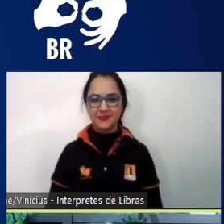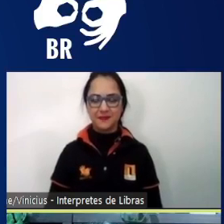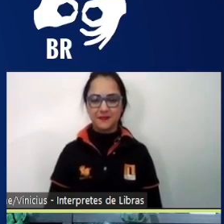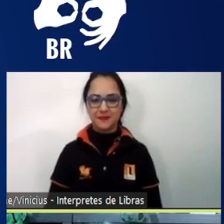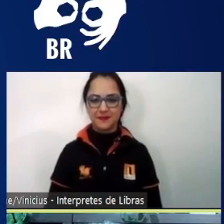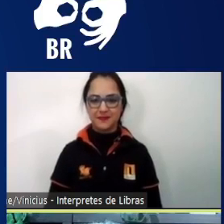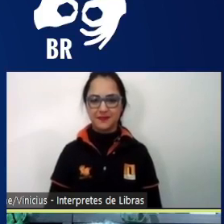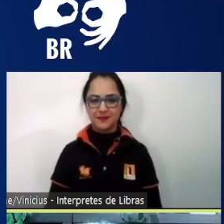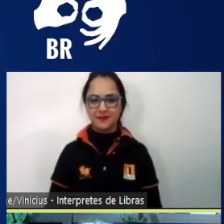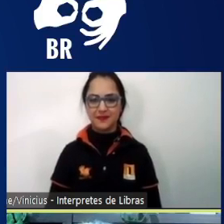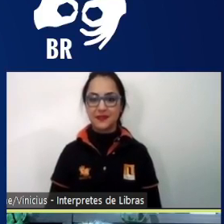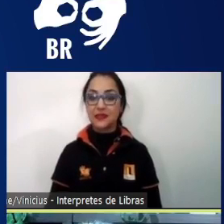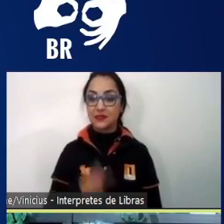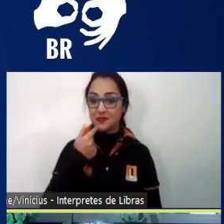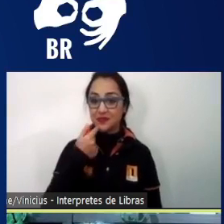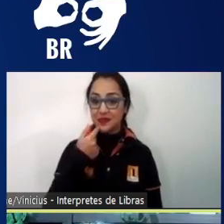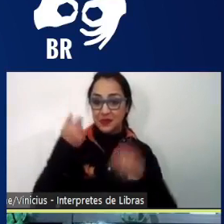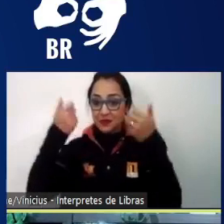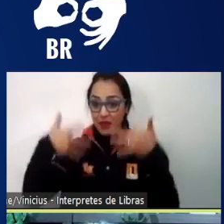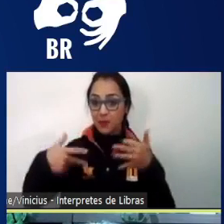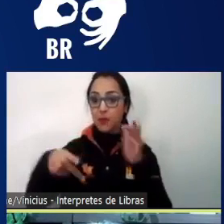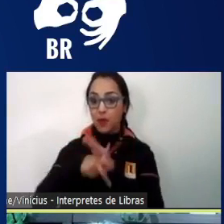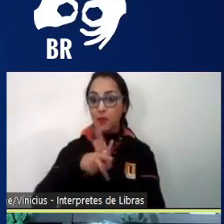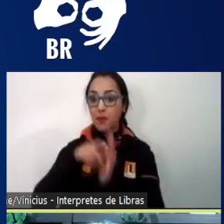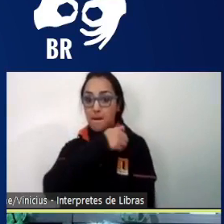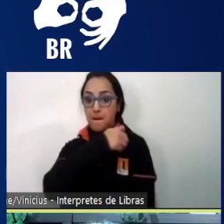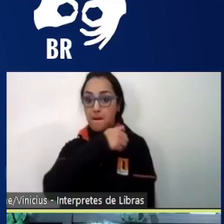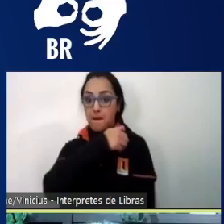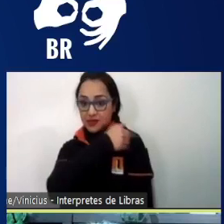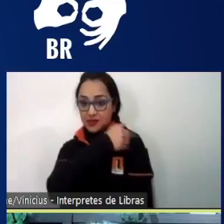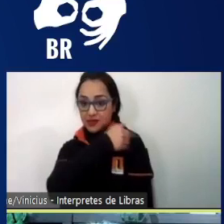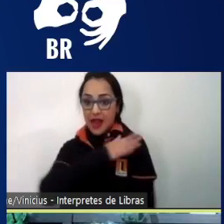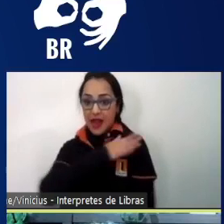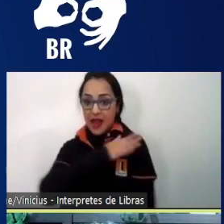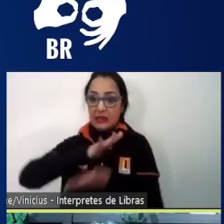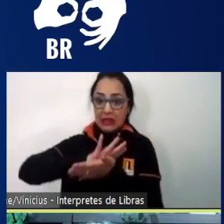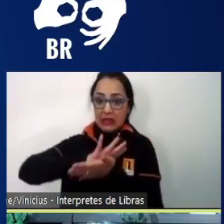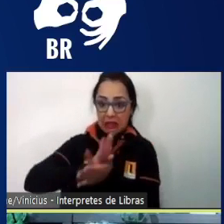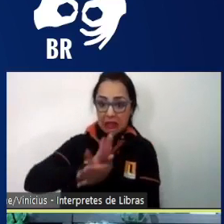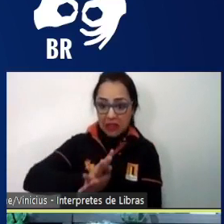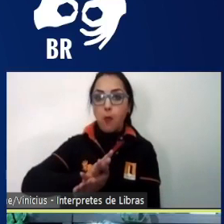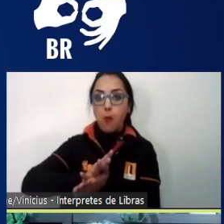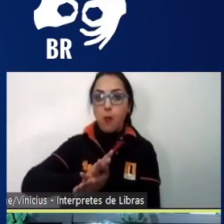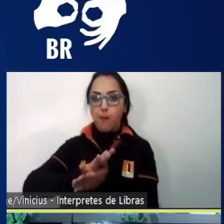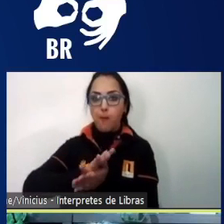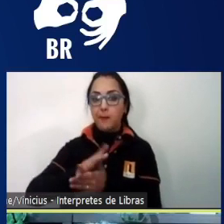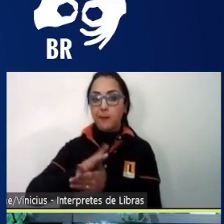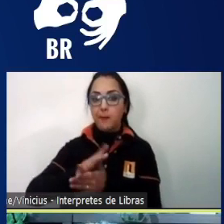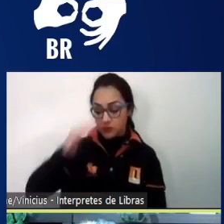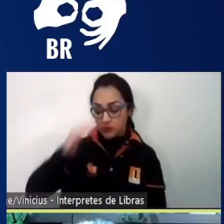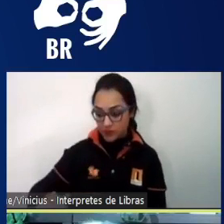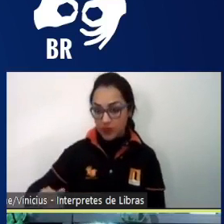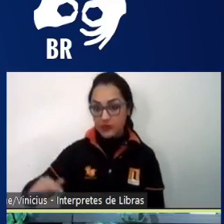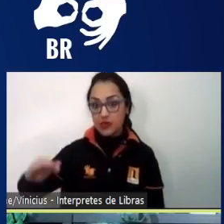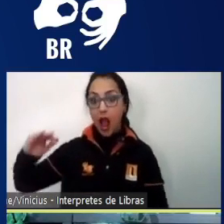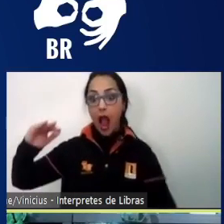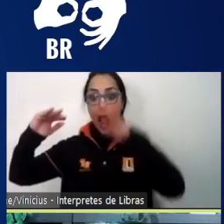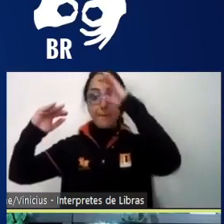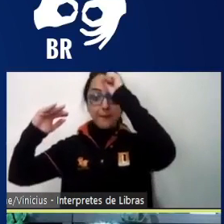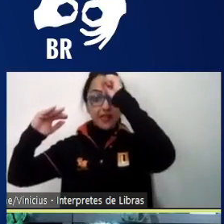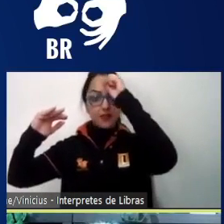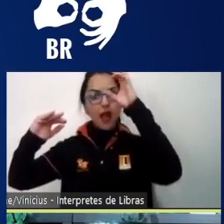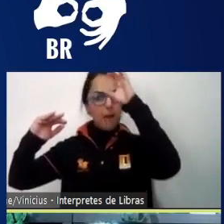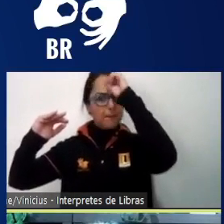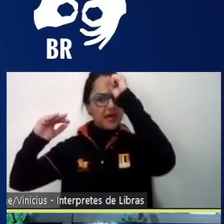Essa questão dos preconceitos, da discriminação e dos estigmas é aprendido ao longo do tempo e nas interações humanas,